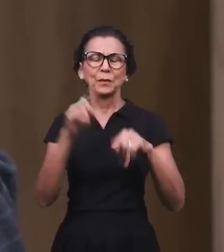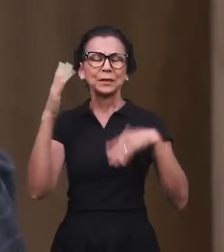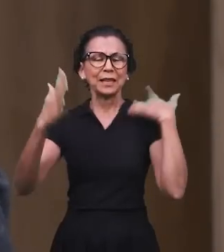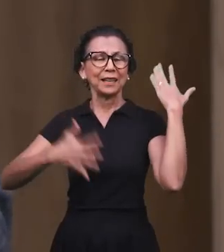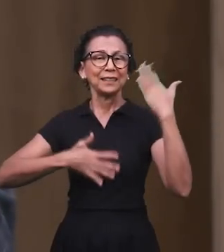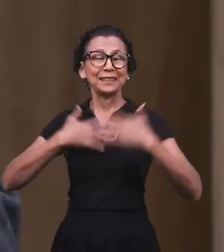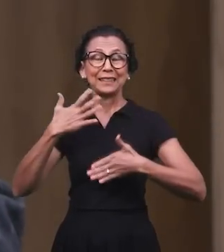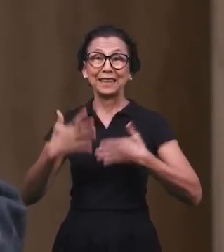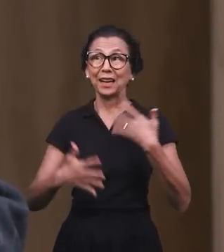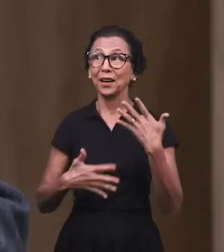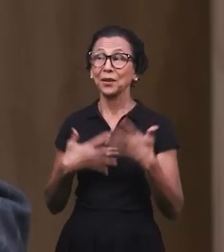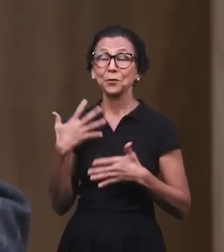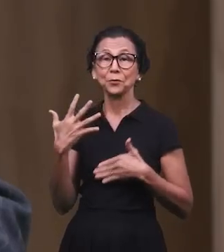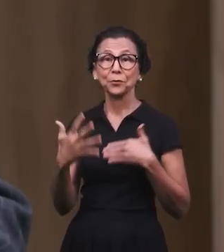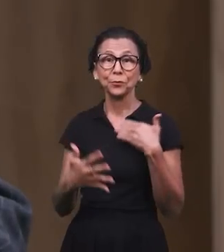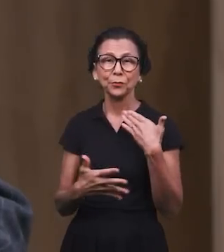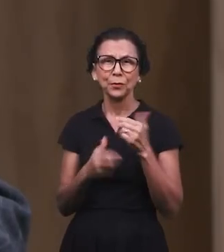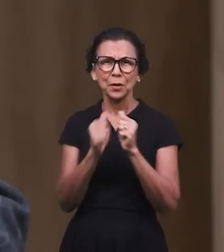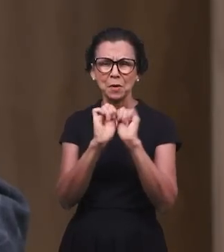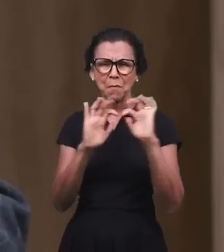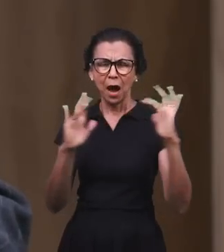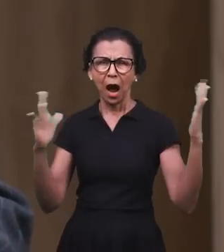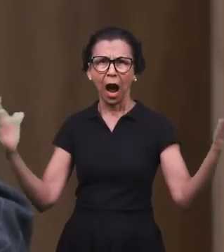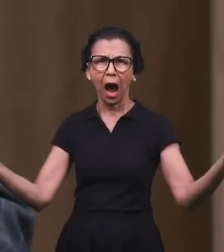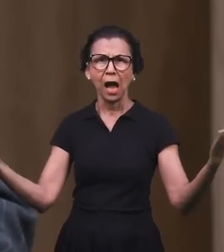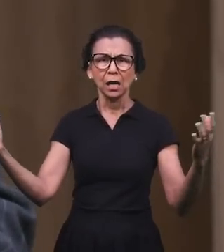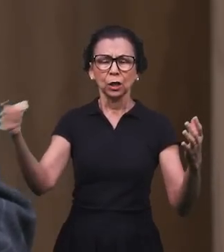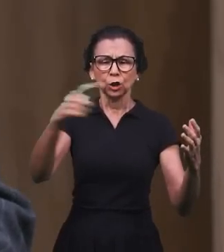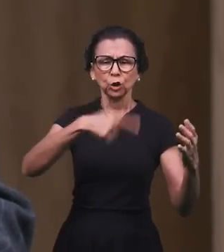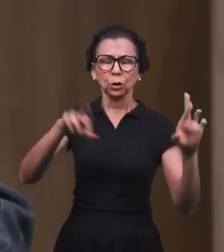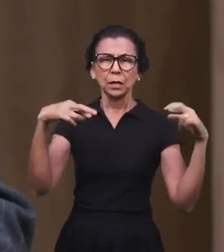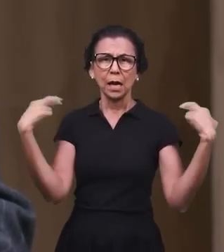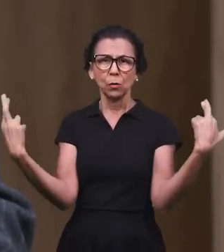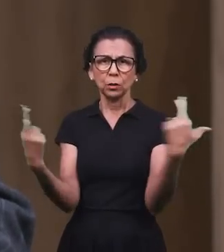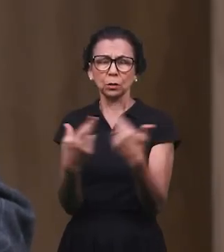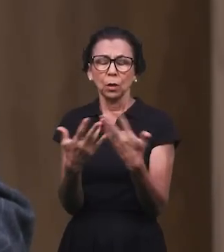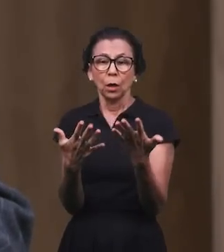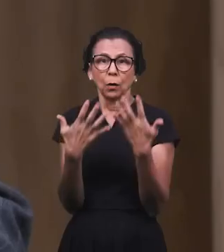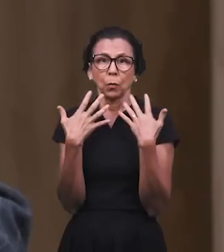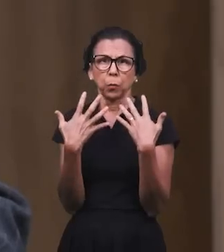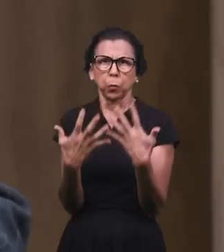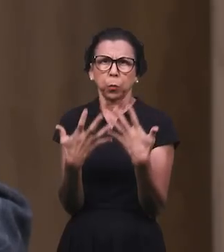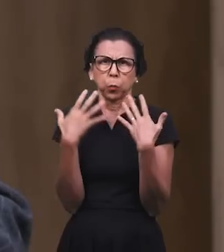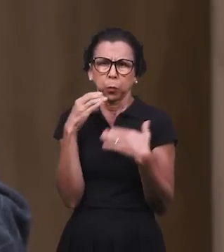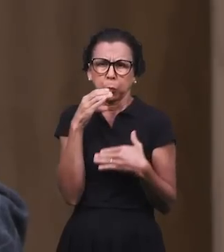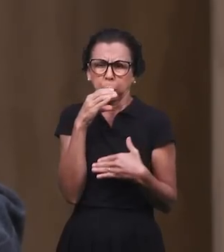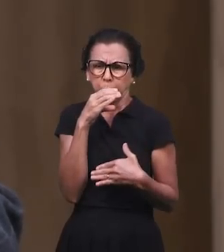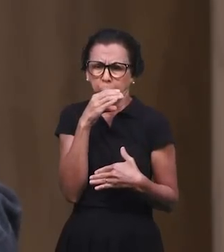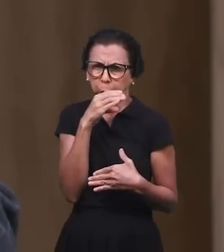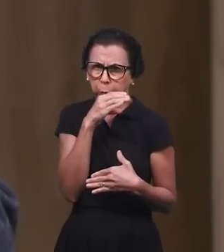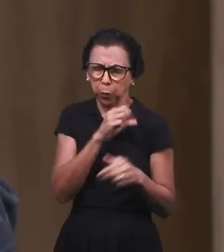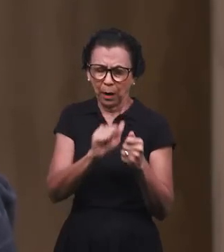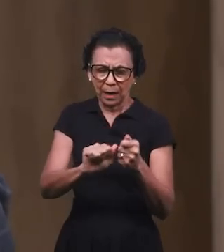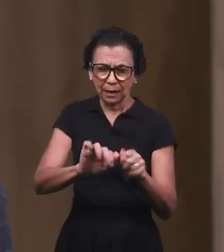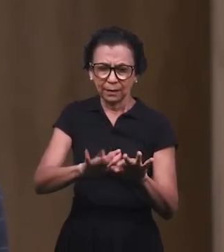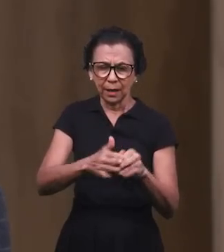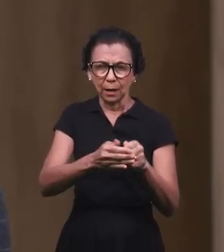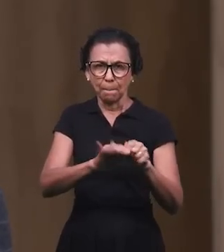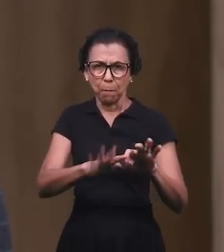terra retiniu, louvado o nome do Senhor. Nós vamos ver uma apresentação aqui com os slides,